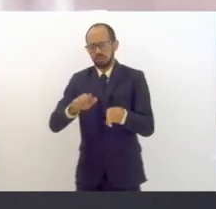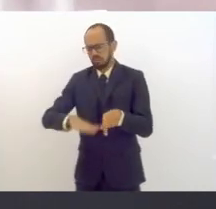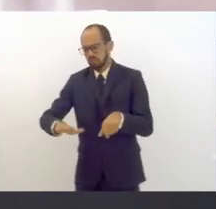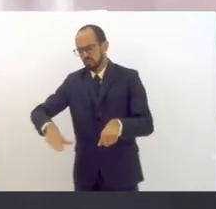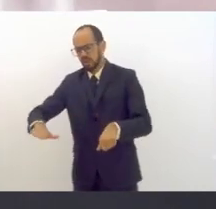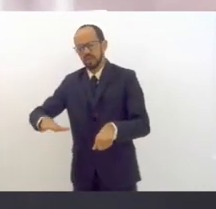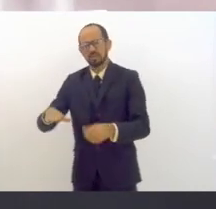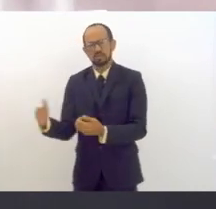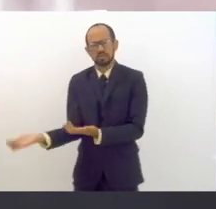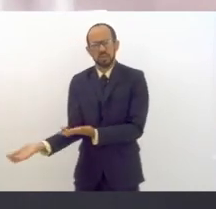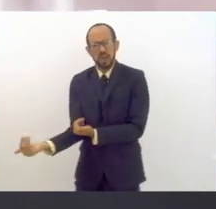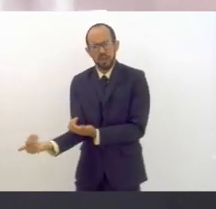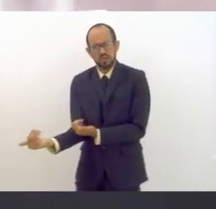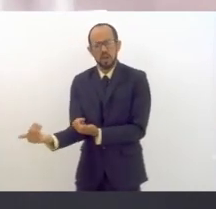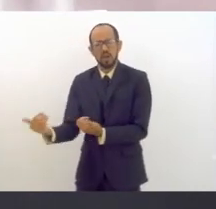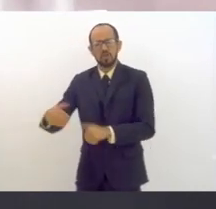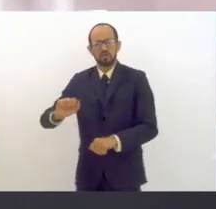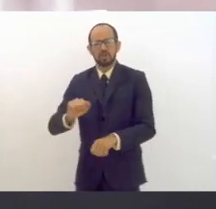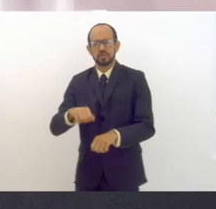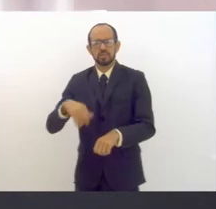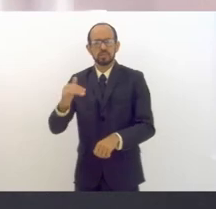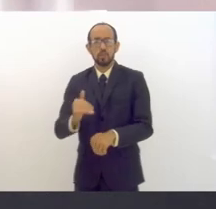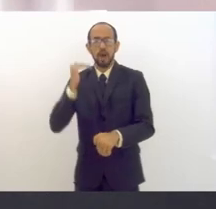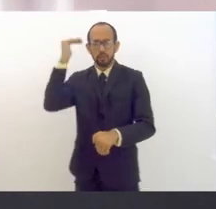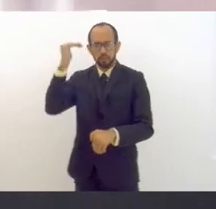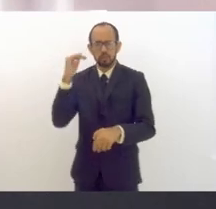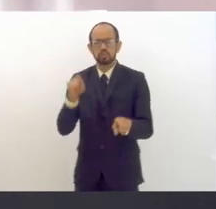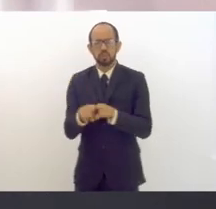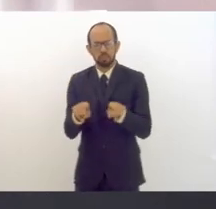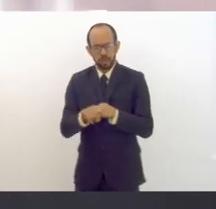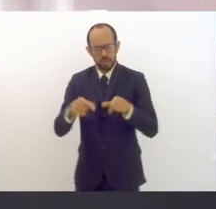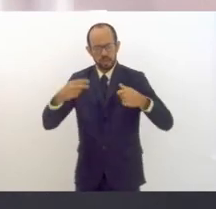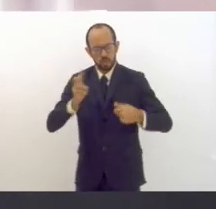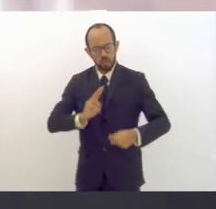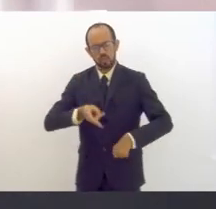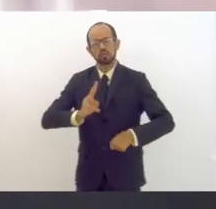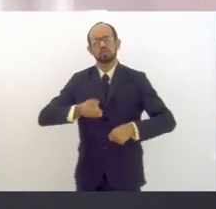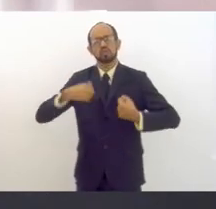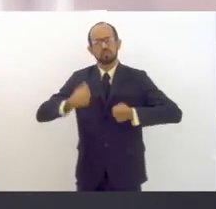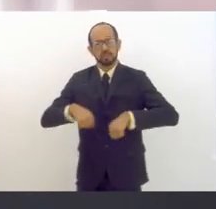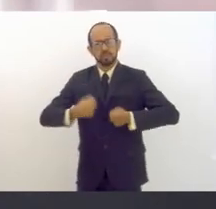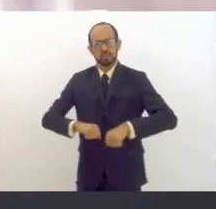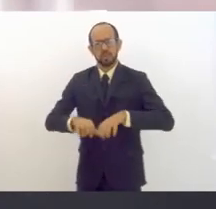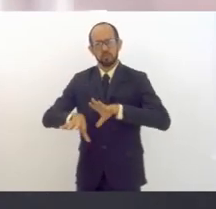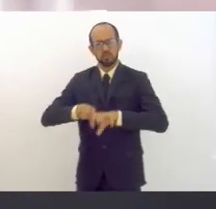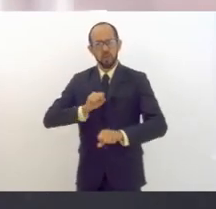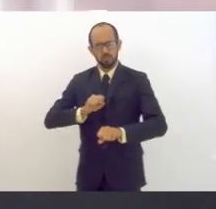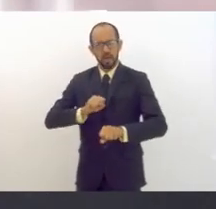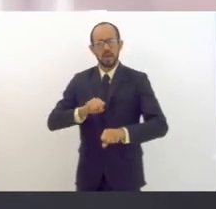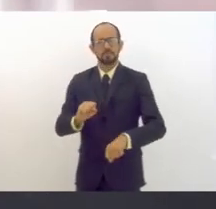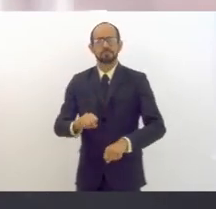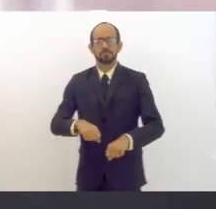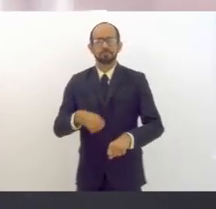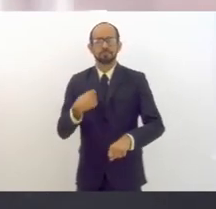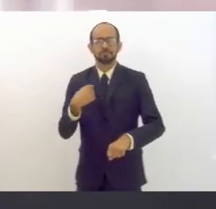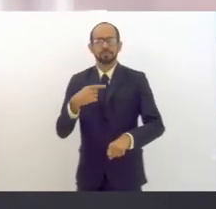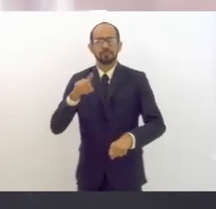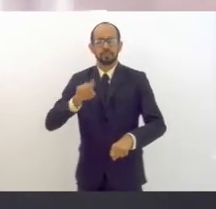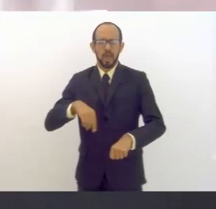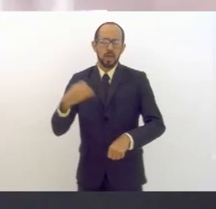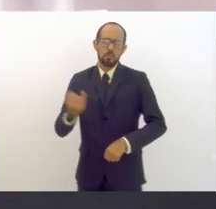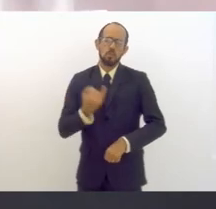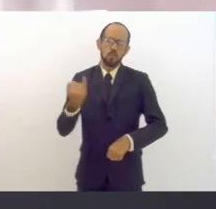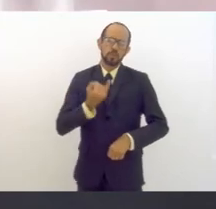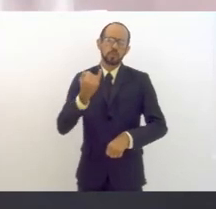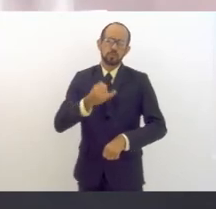nossa adolescência, dos nossos jovens e adultos que continuam precisando completar a sua escolaridade, são